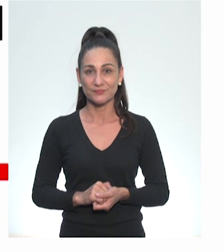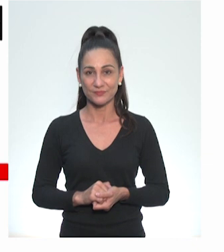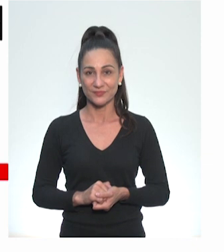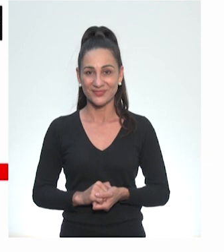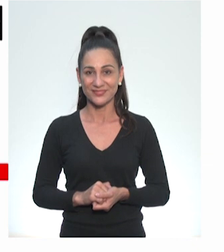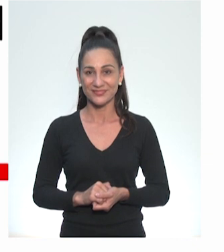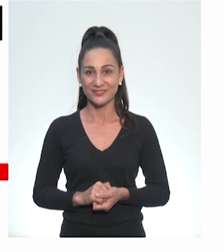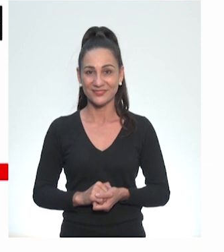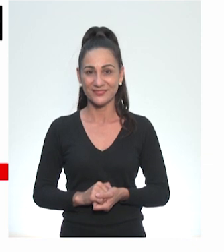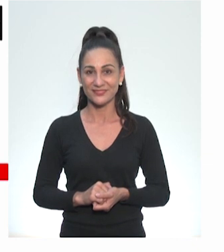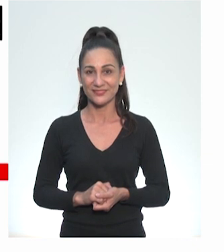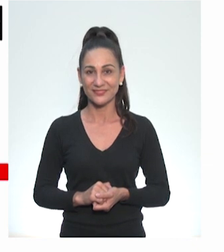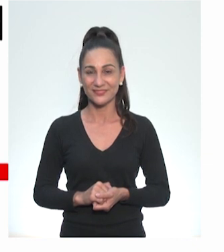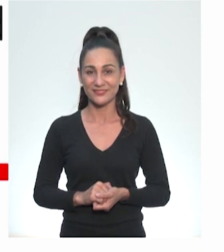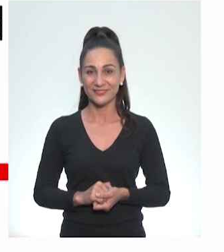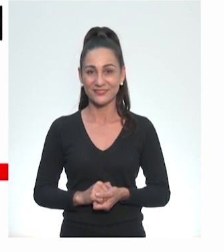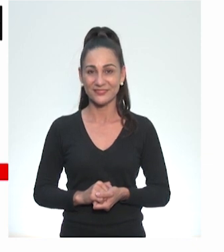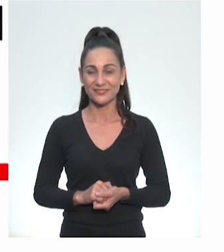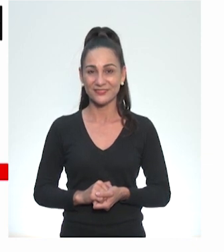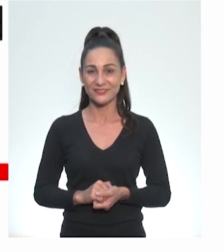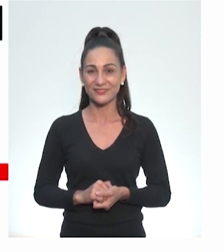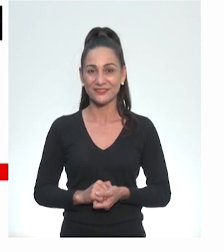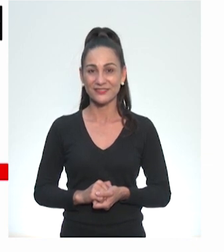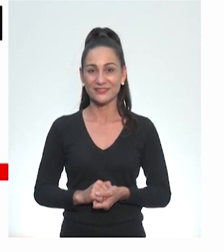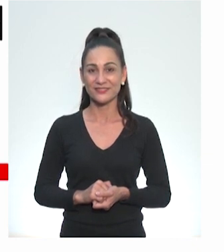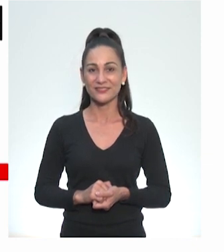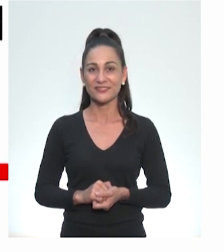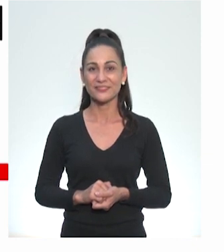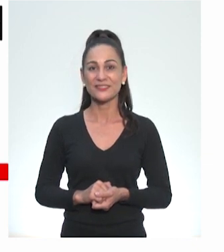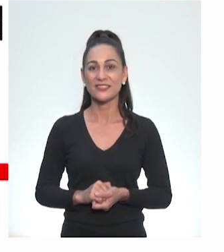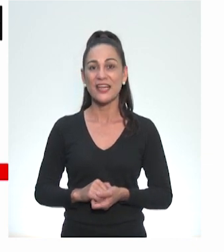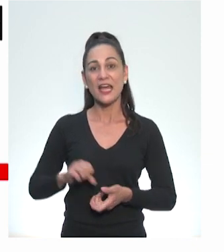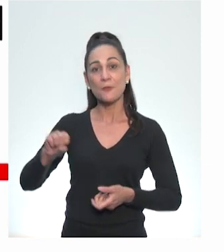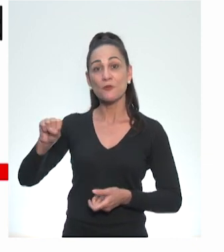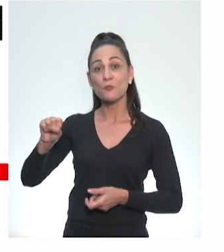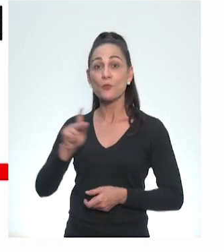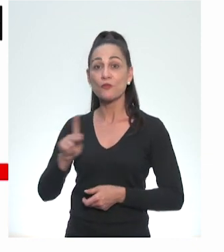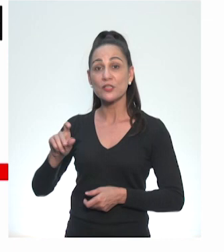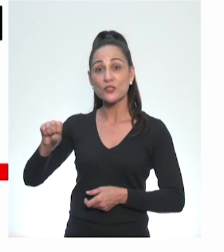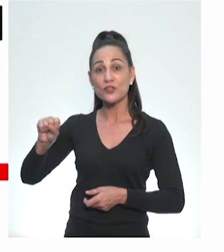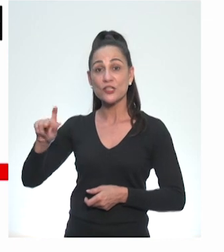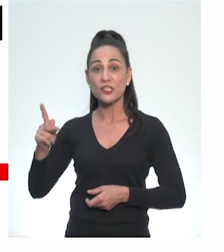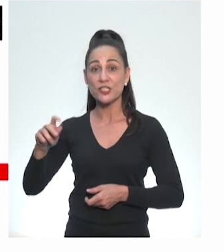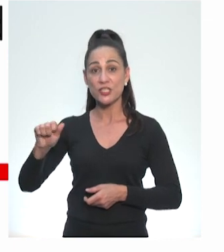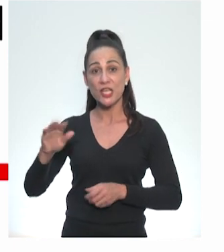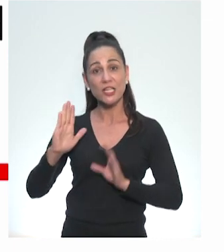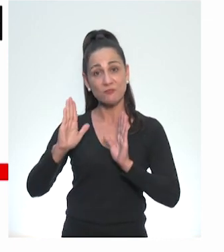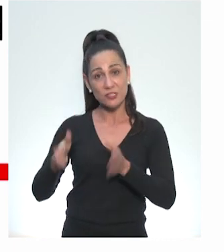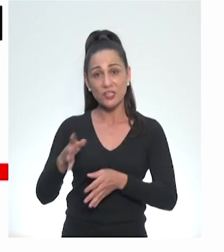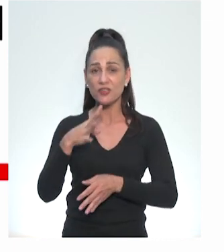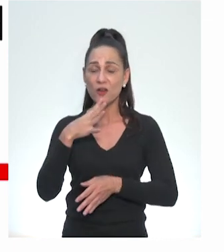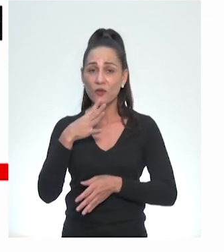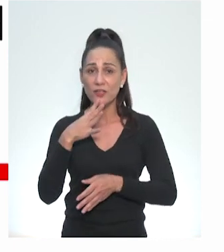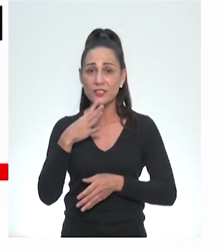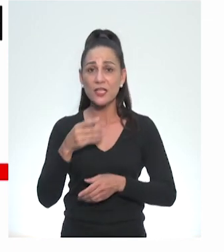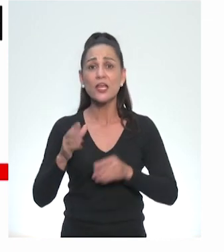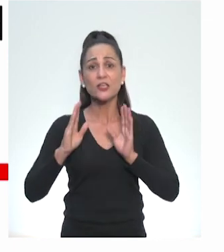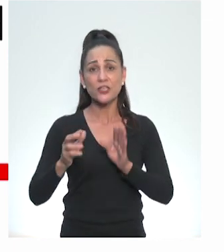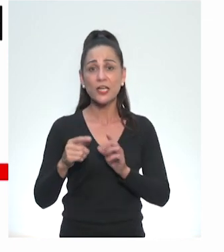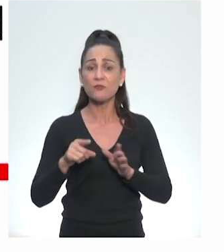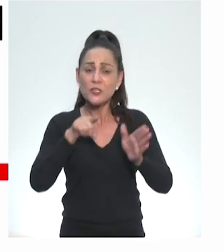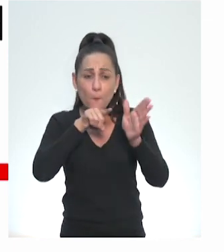Depois da declamação da professora Sheila, vamos ver que bloco é esse, que eu acho que muitos de vocês conhecem. Eu queria já trazer